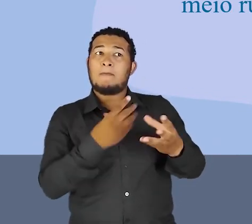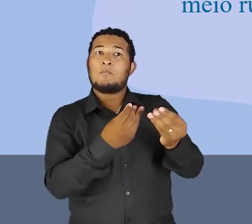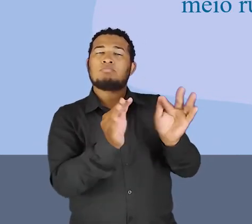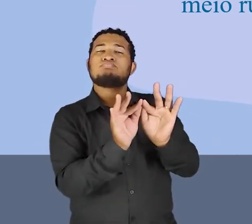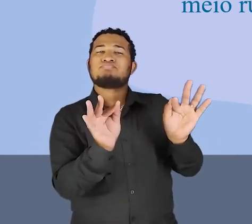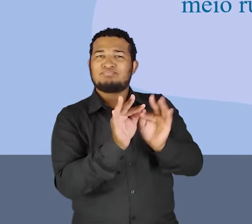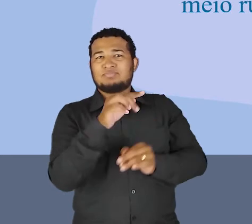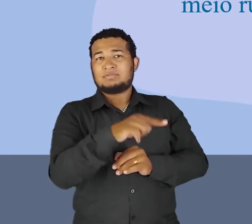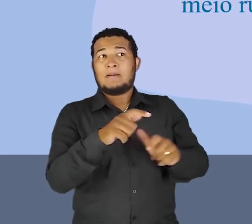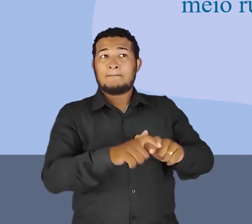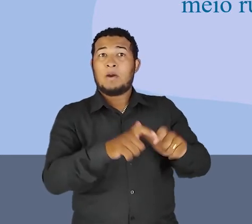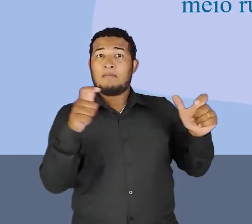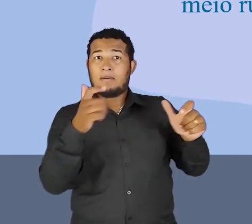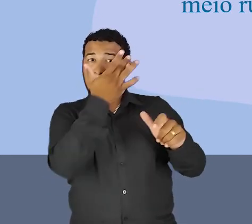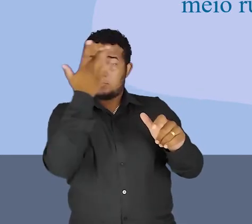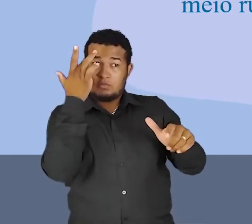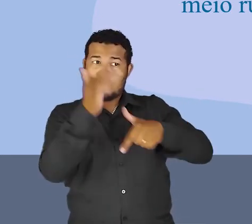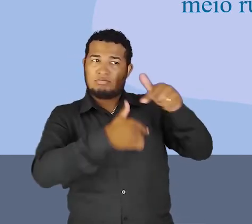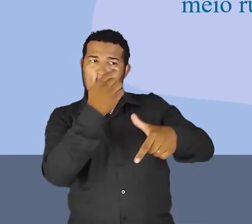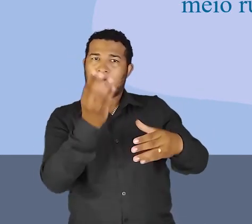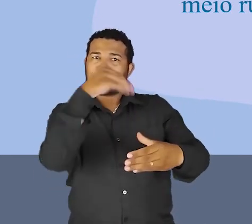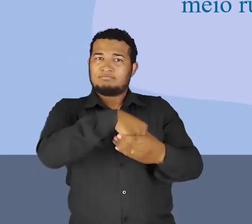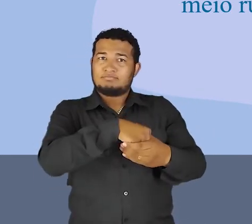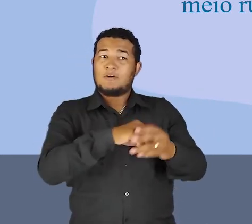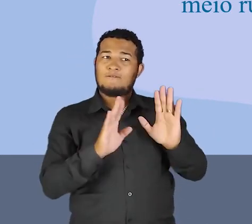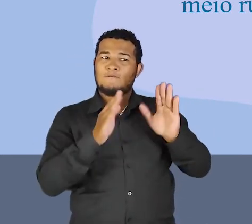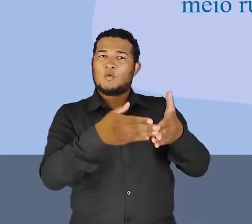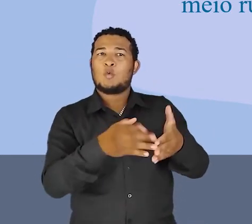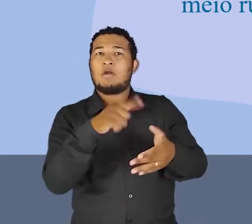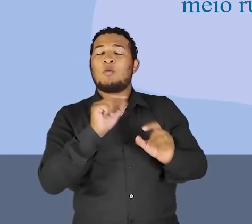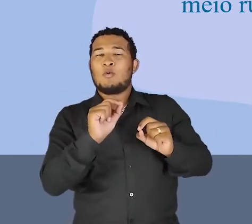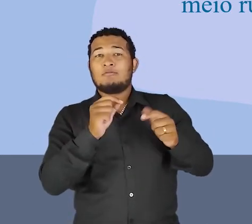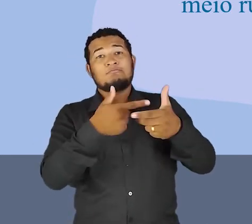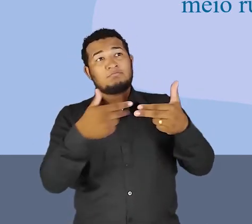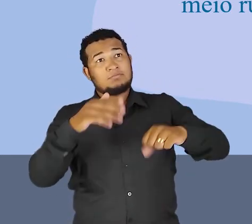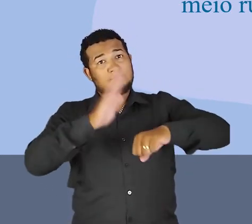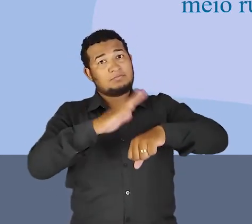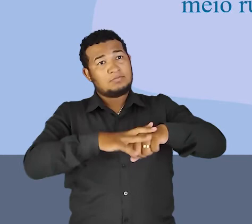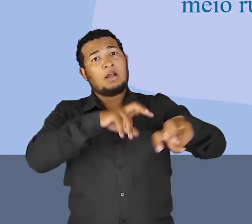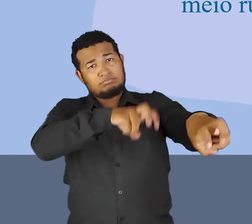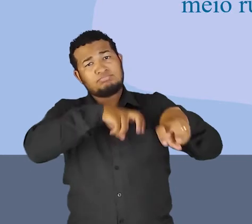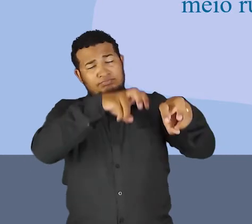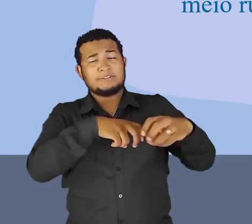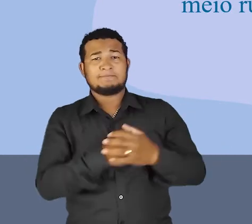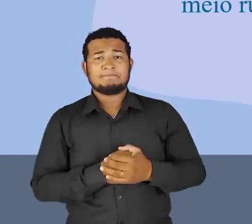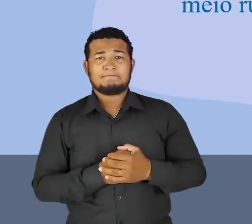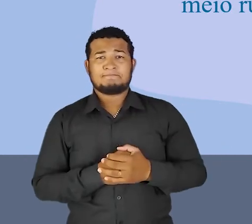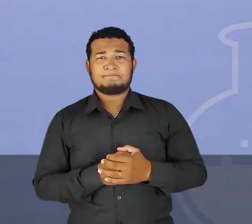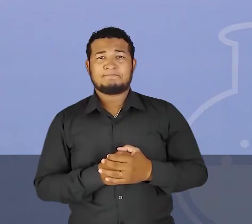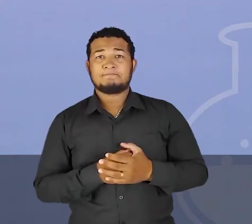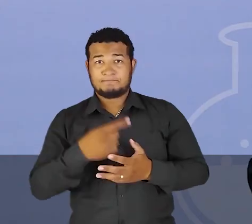rural, a maioria dos trabalhadores rurais se dedicam diretamente às atividades agropecuárias. Volta comigo,